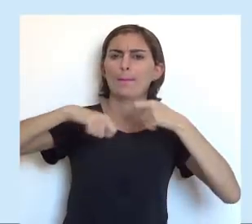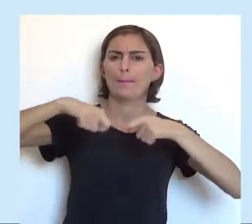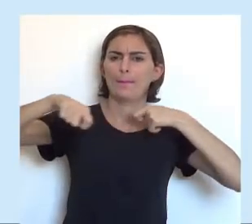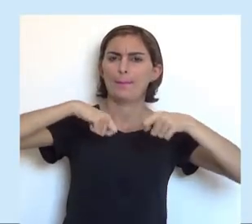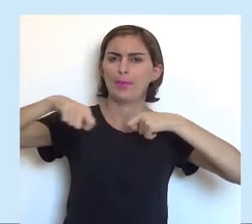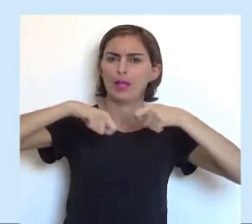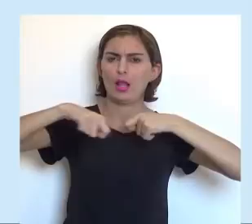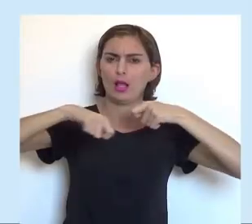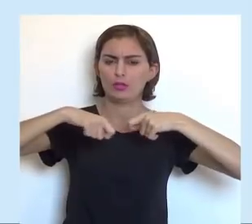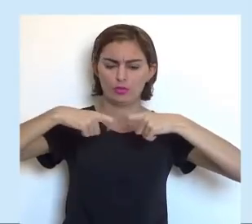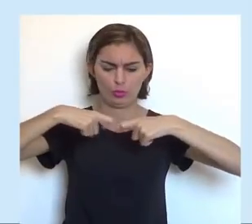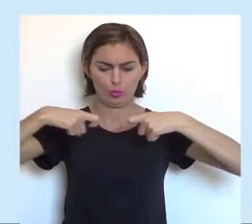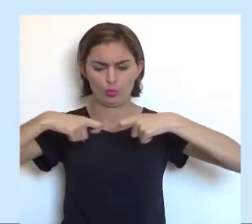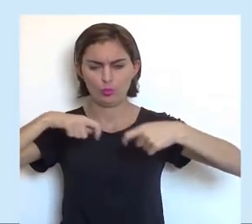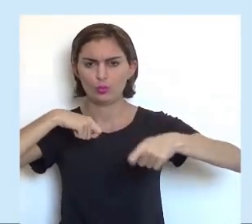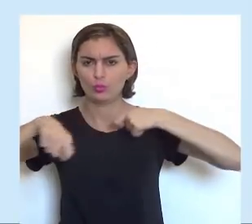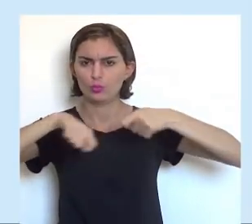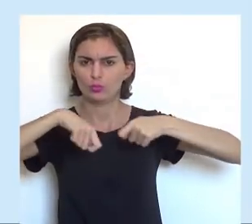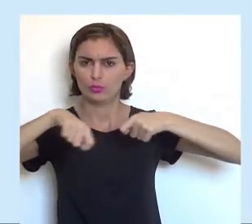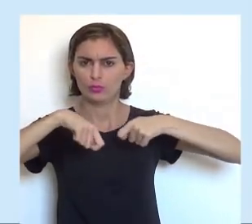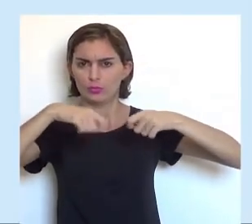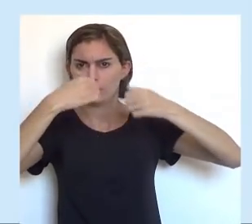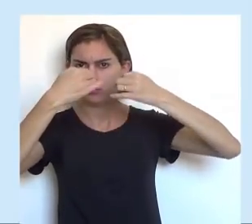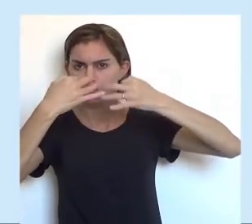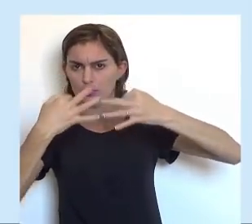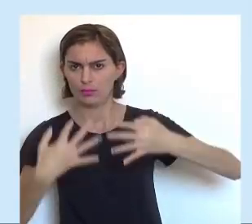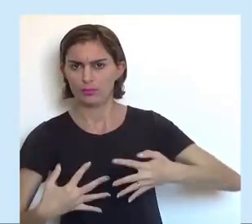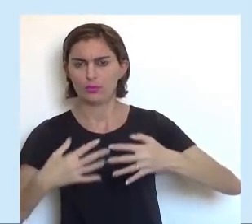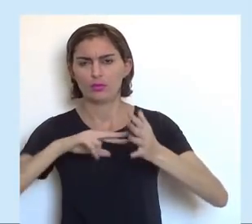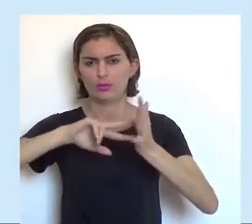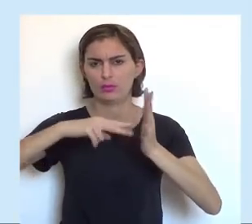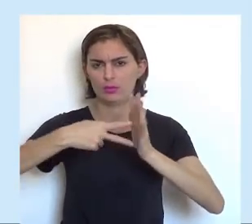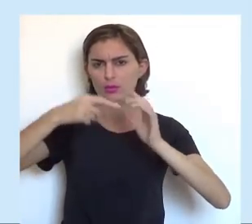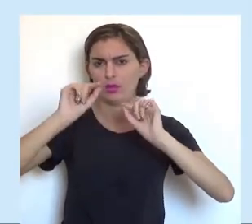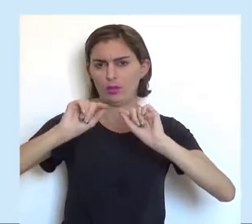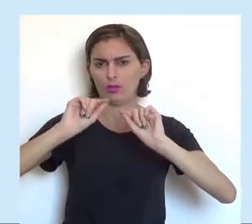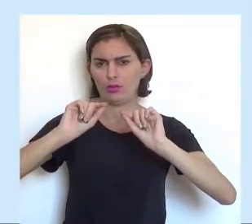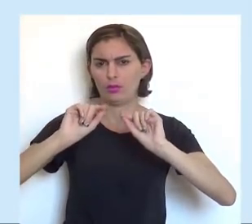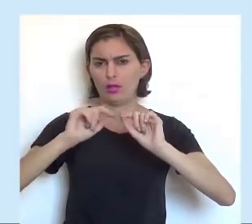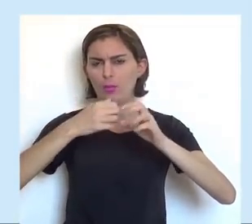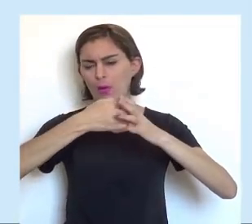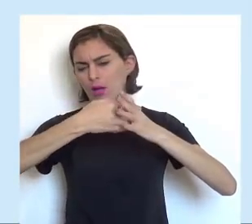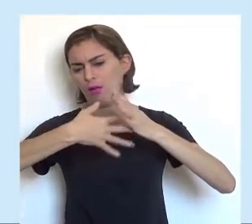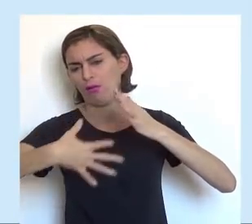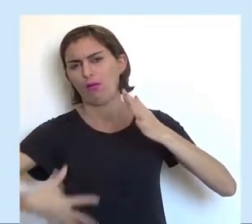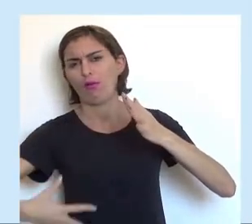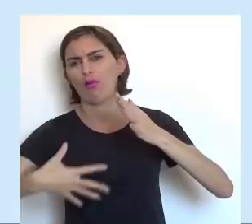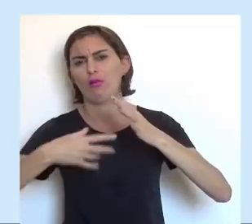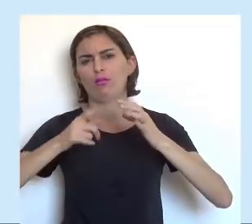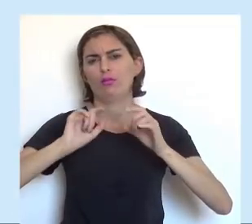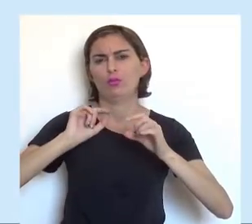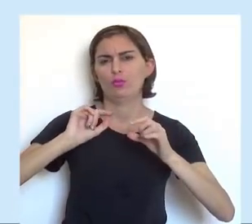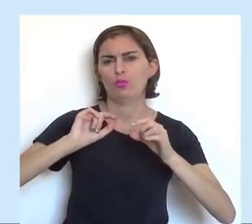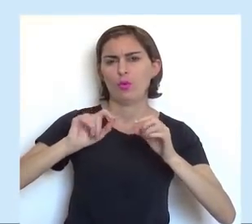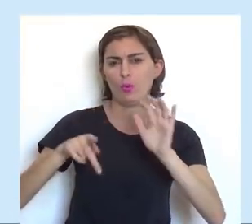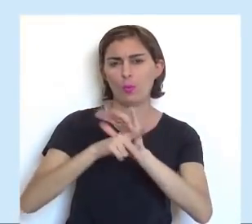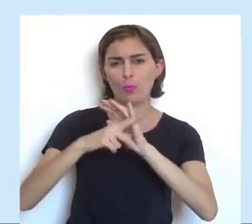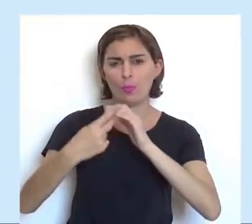Plástico. Polímeros são plásticos. A definição da palavra polímero significa que é uma cadeia